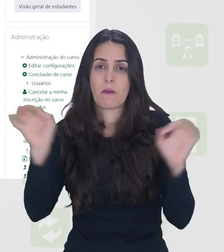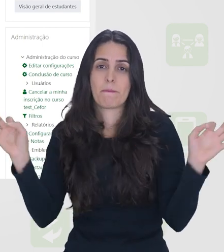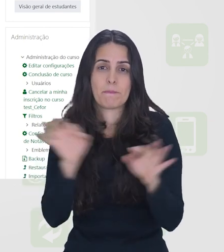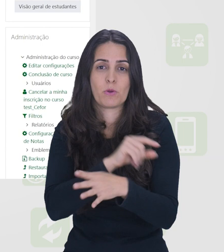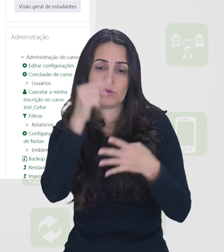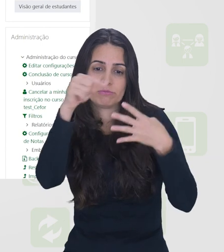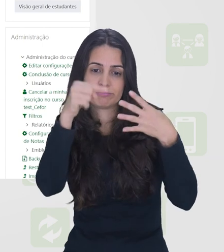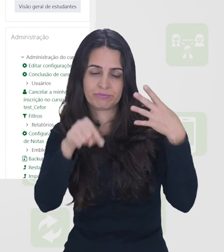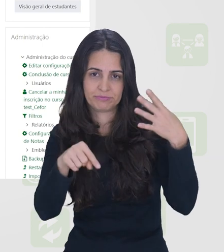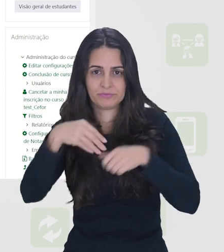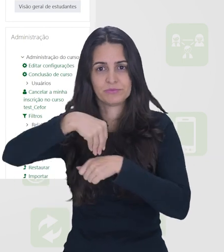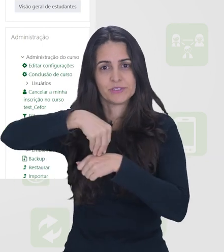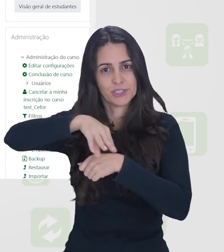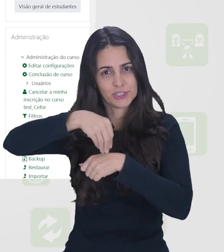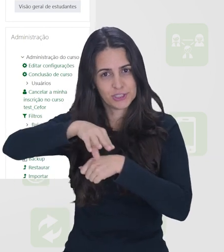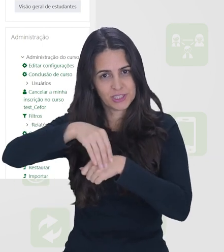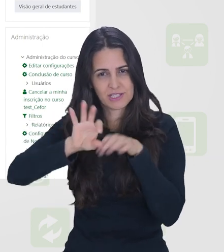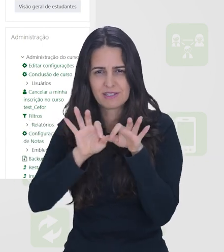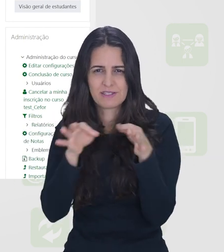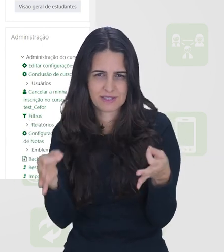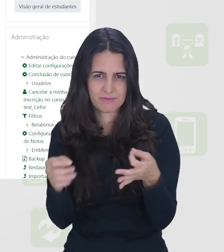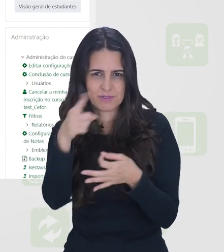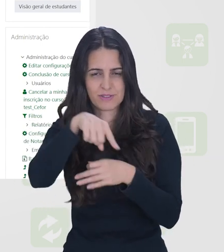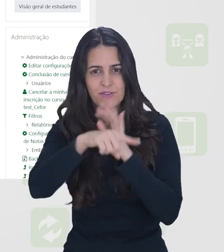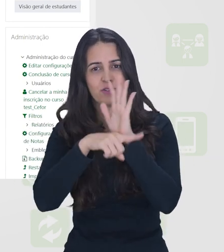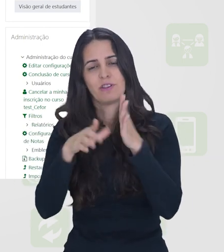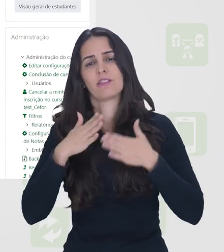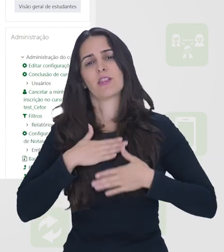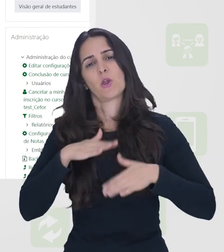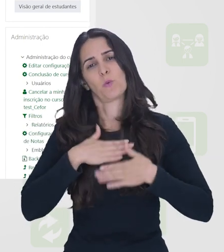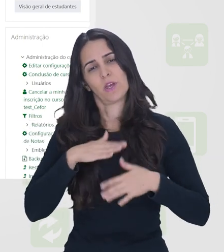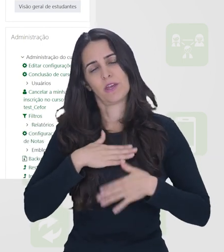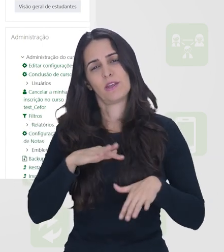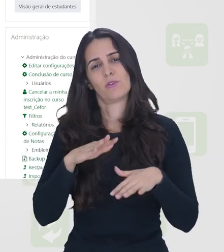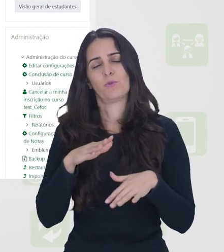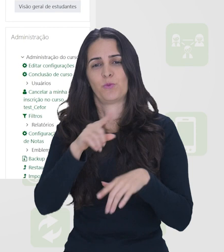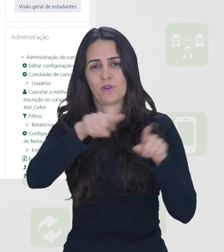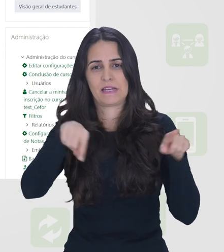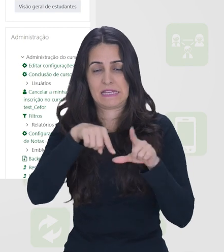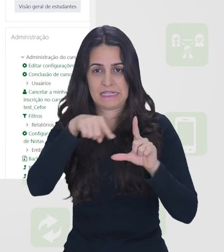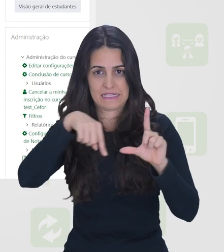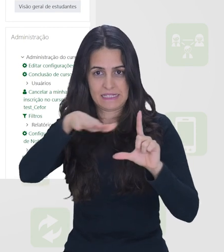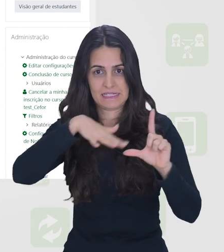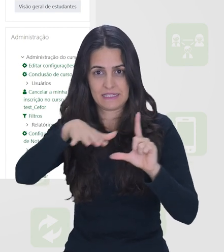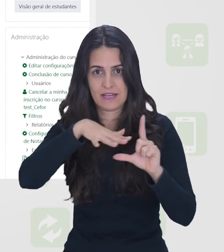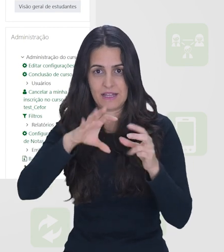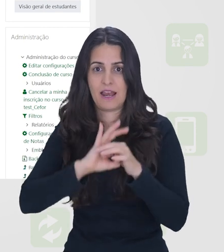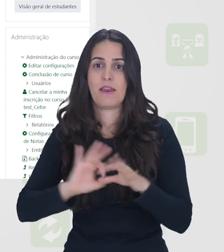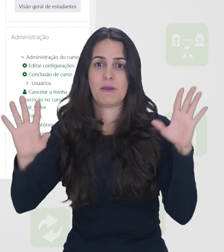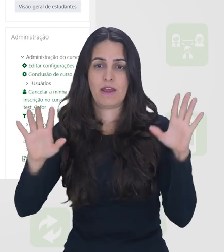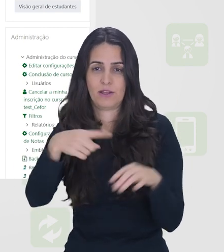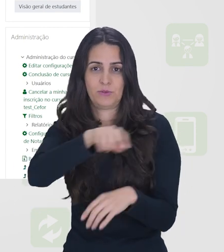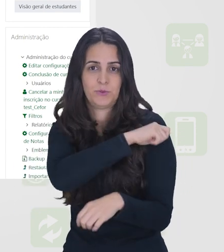tá bom algumas dicas básicas que vão te ajudar a ficar tranquilo quando liberar a sala para os alunos primeira coisa que você